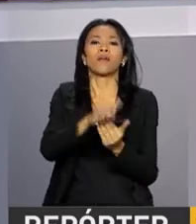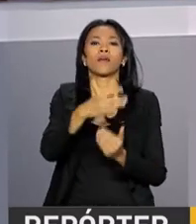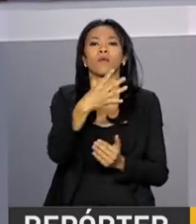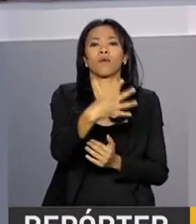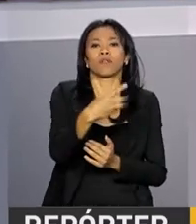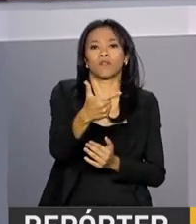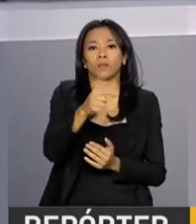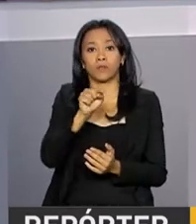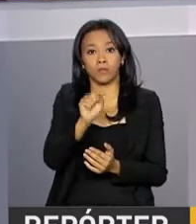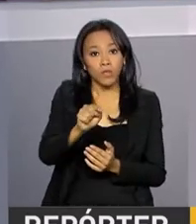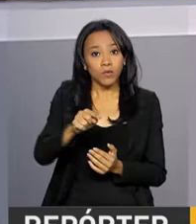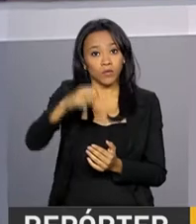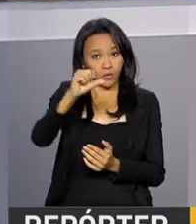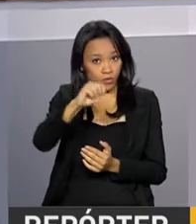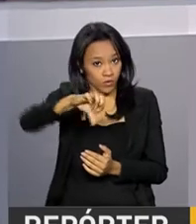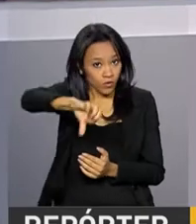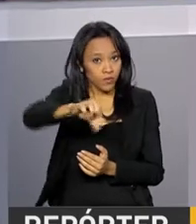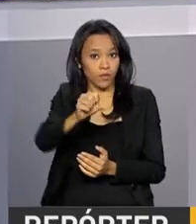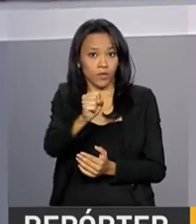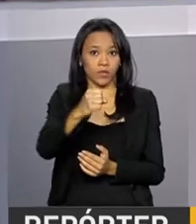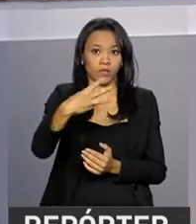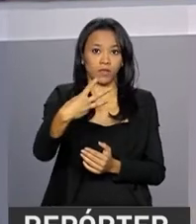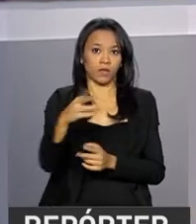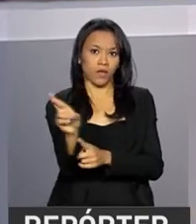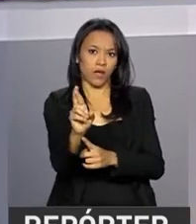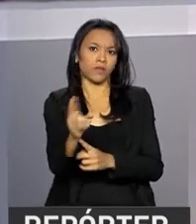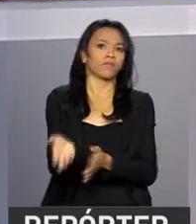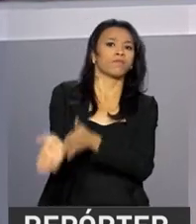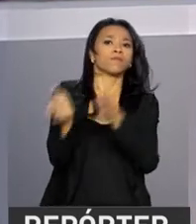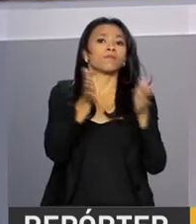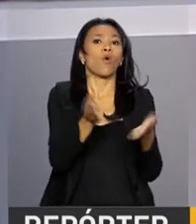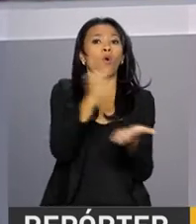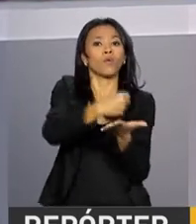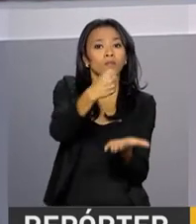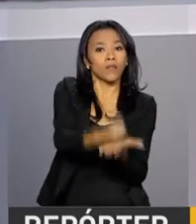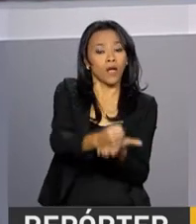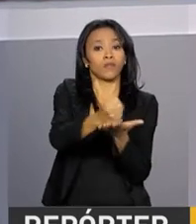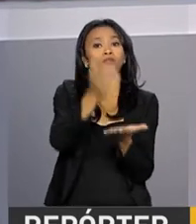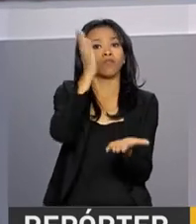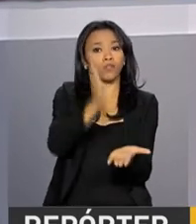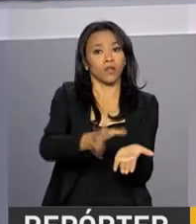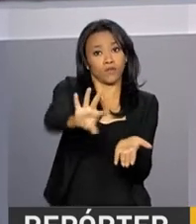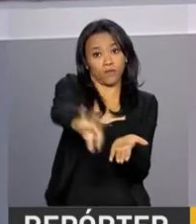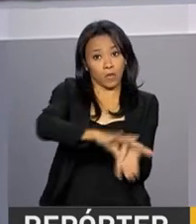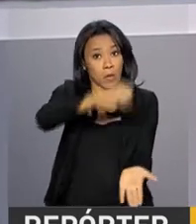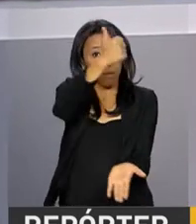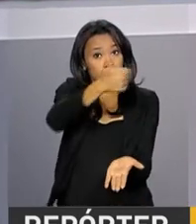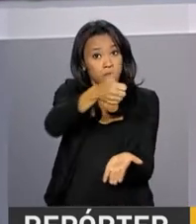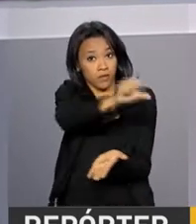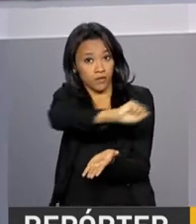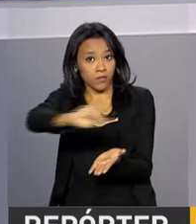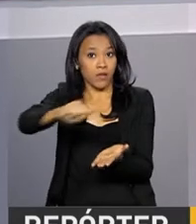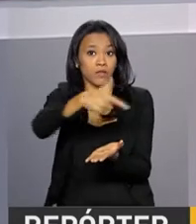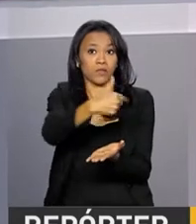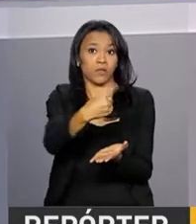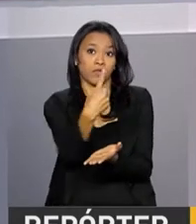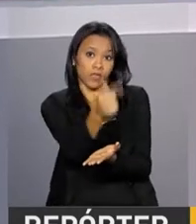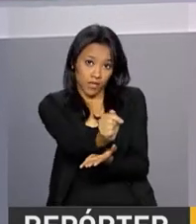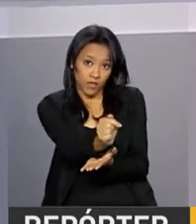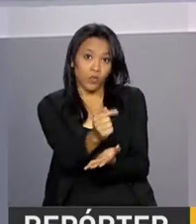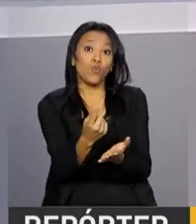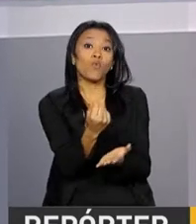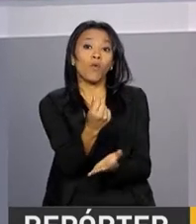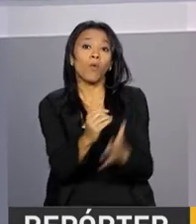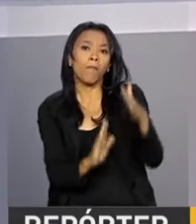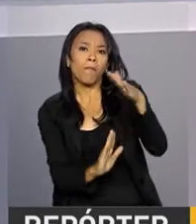e oitenta e três reais para os contratos formalizados a partir do primeiro semestre de 2016 o valor